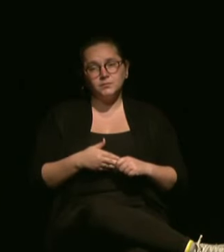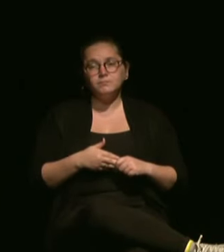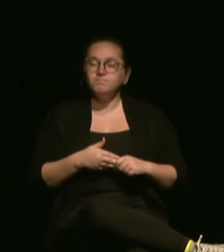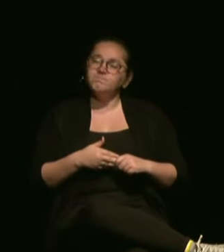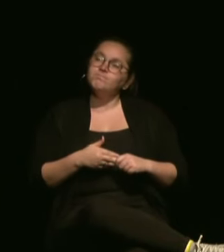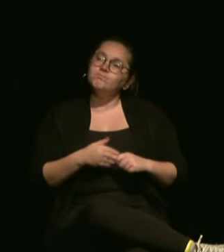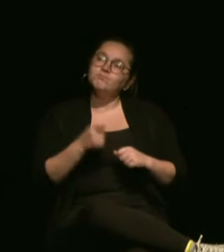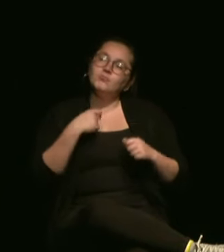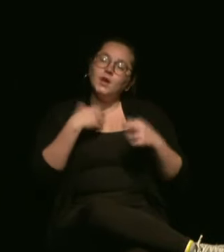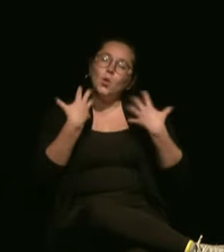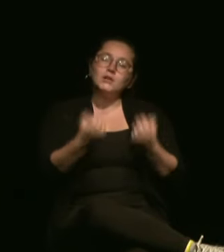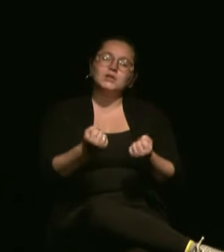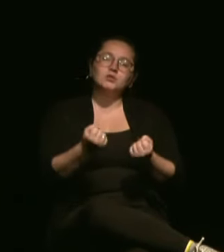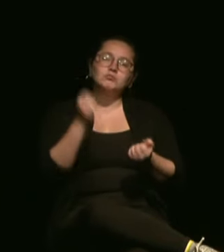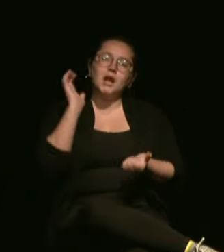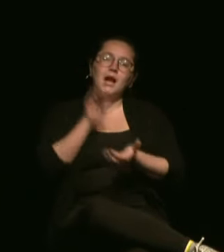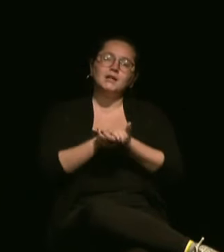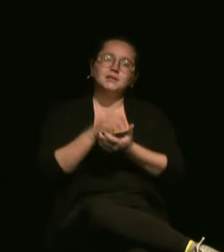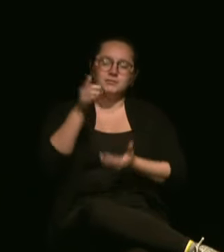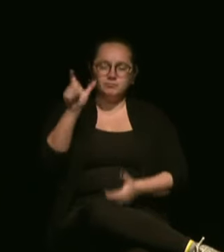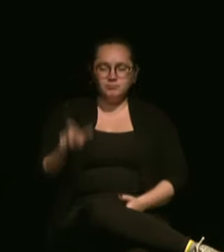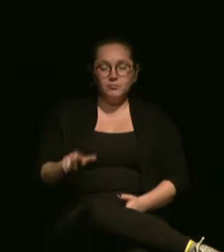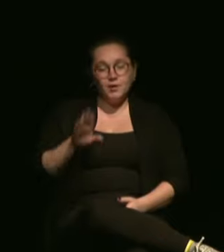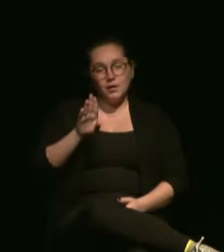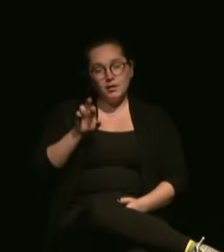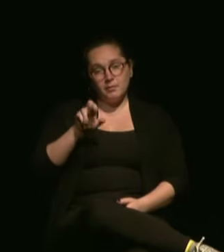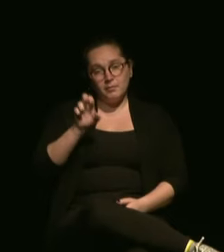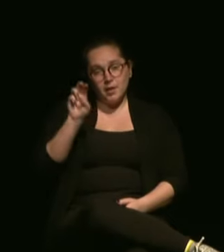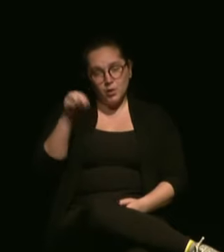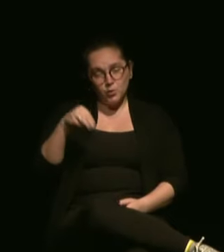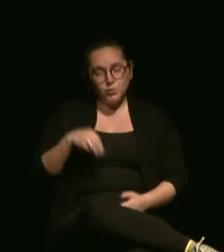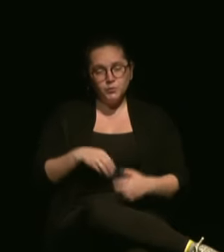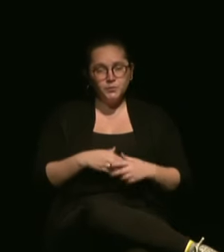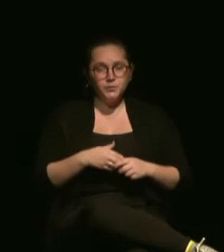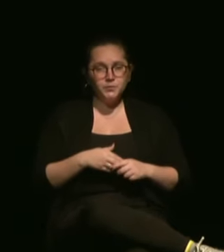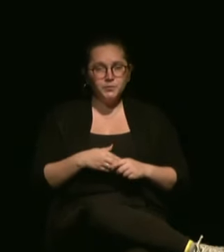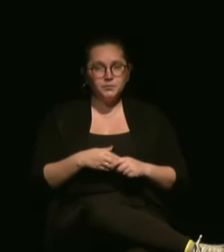Aceito me casar com o Barão. Mas...